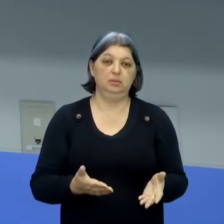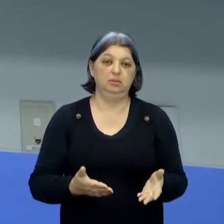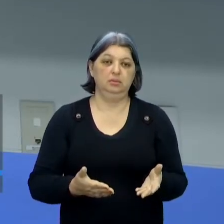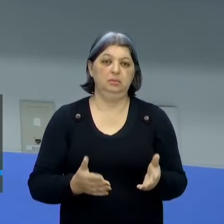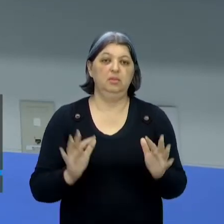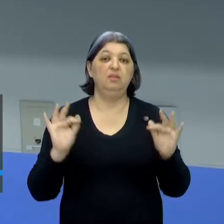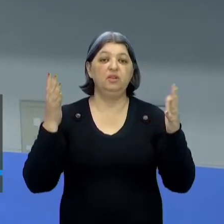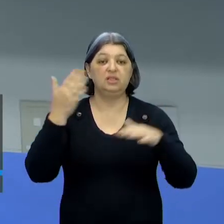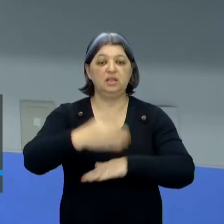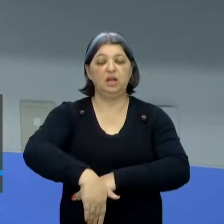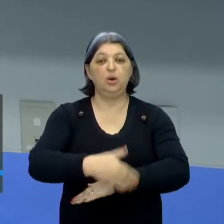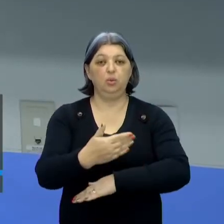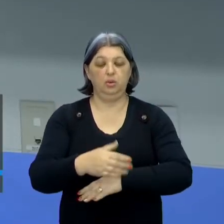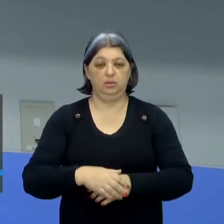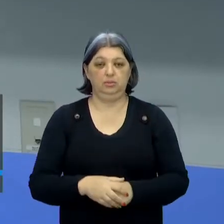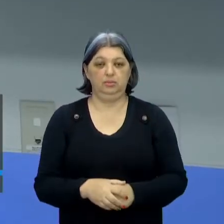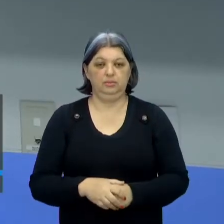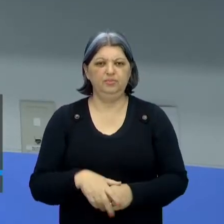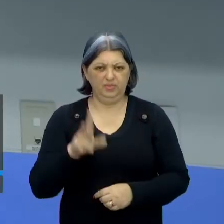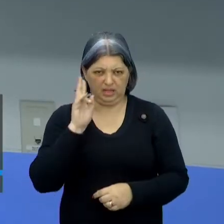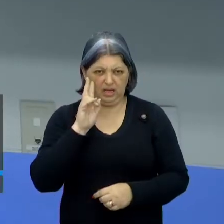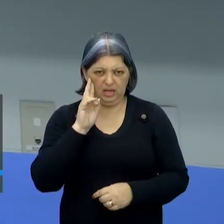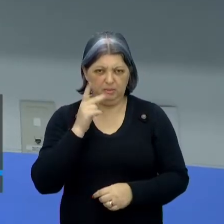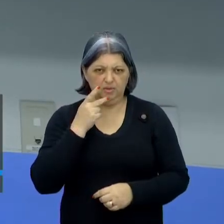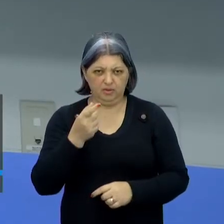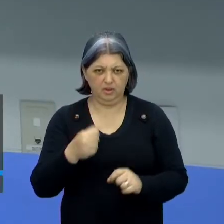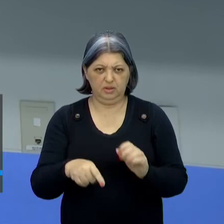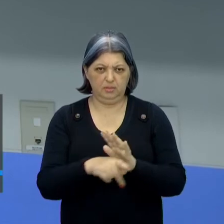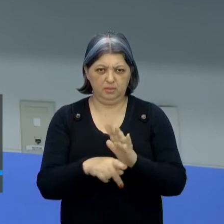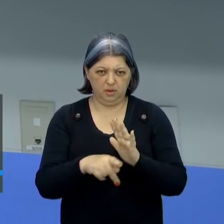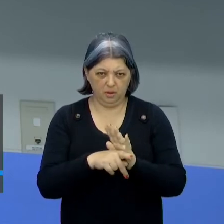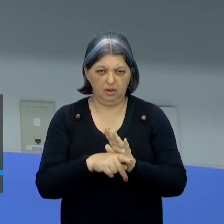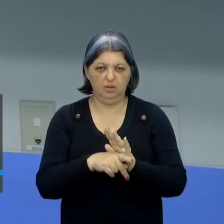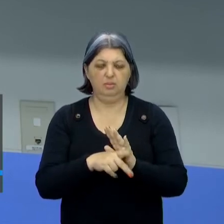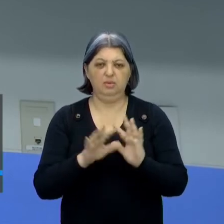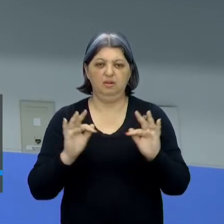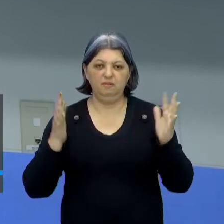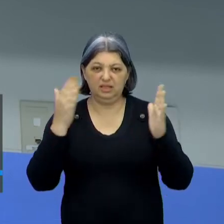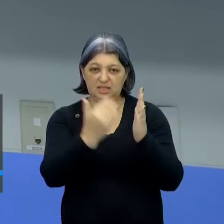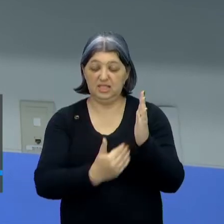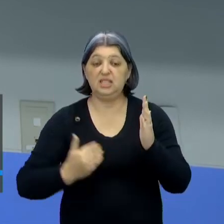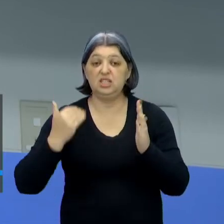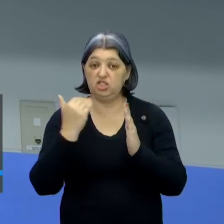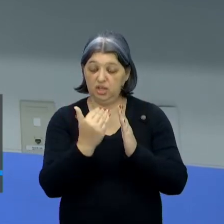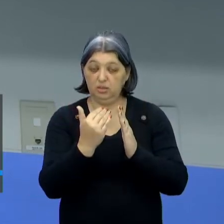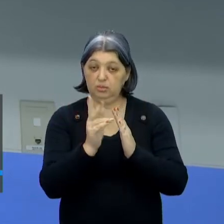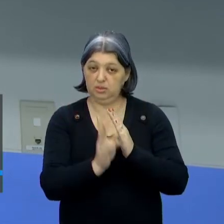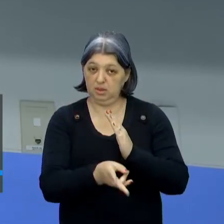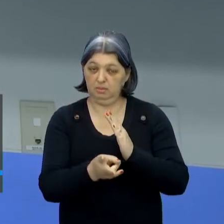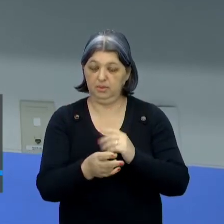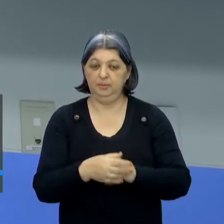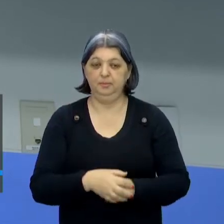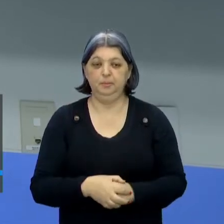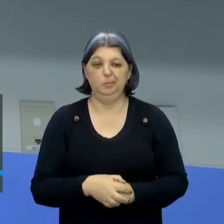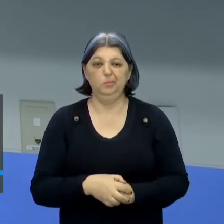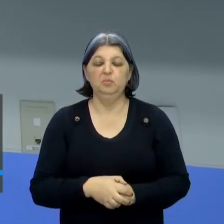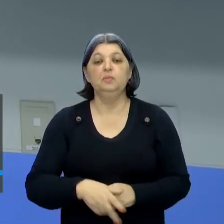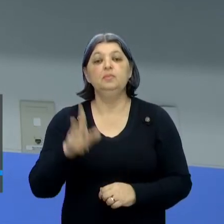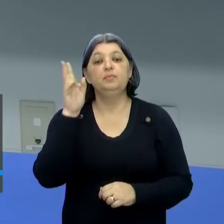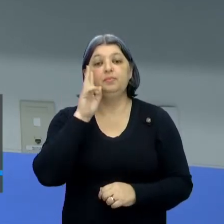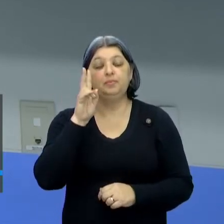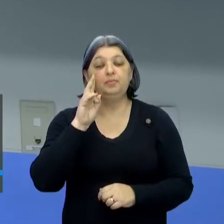rua? Lembra que eu comentei com vocês que a festa é feita de excessos? Lembra quando eu comentei com vocês que